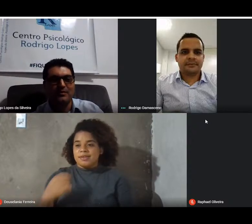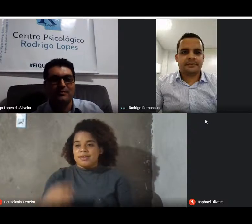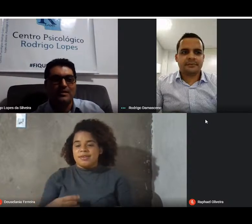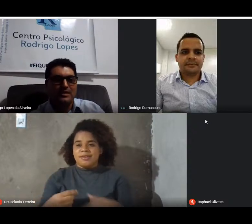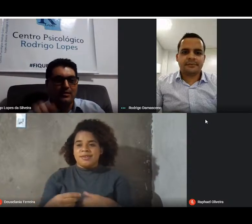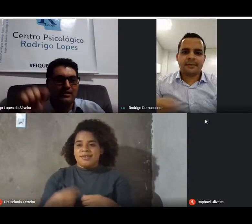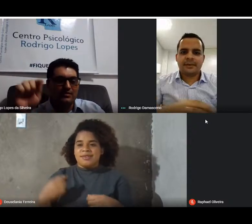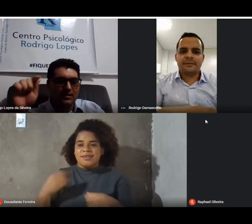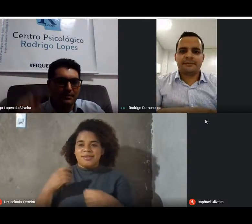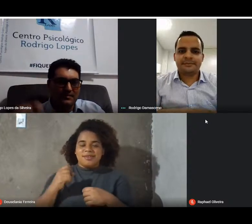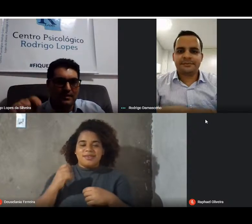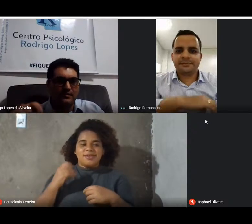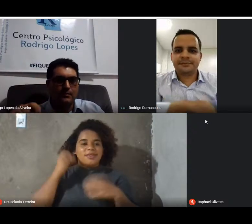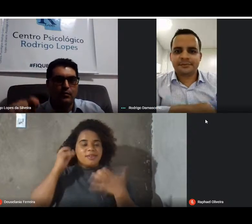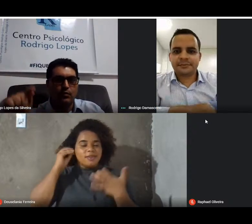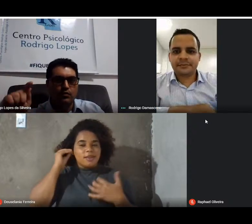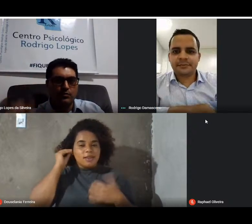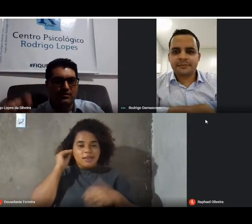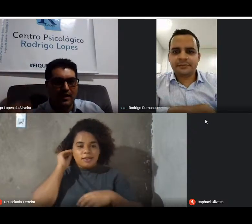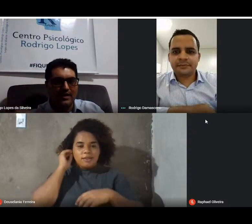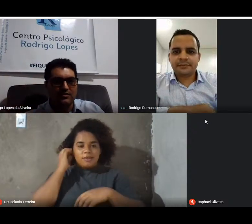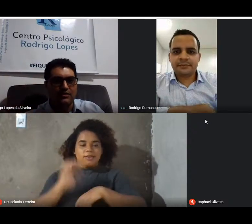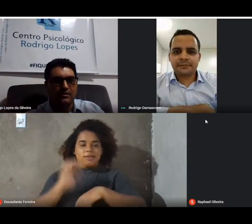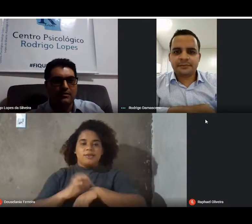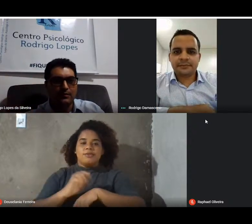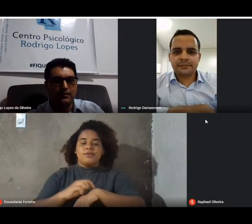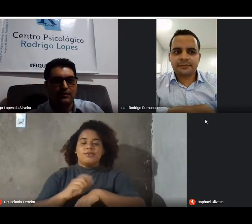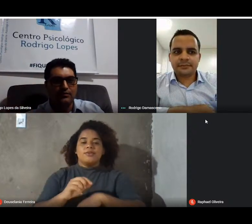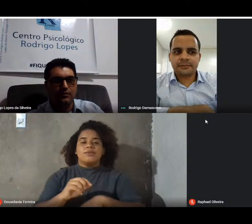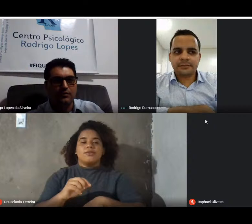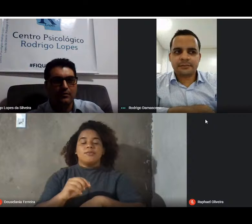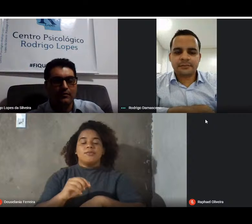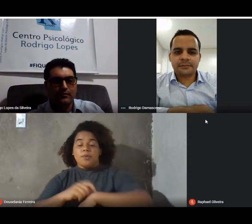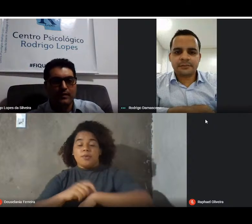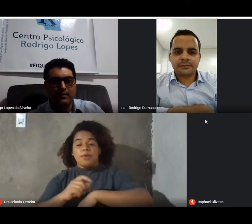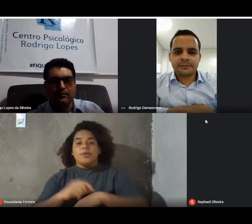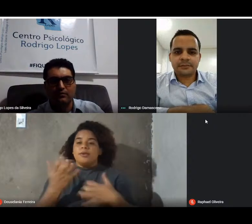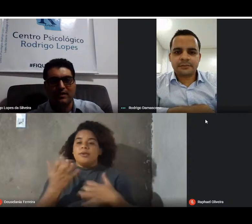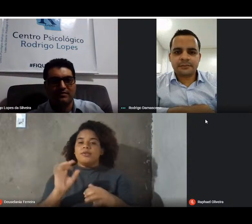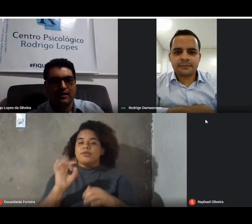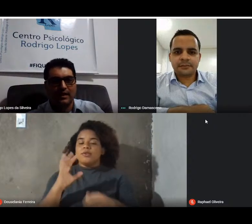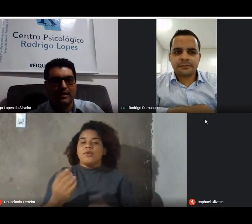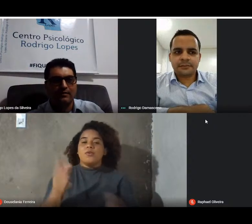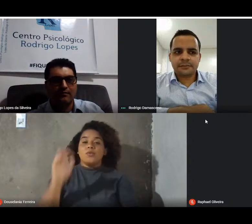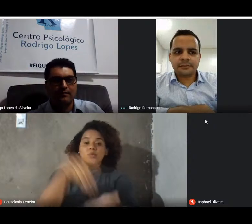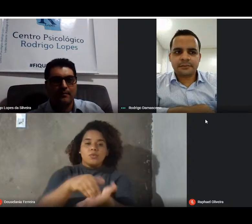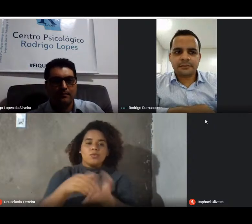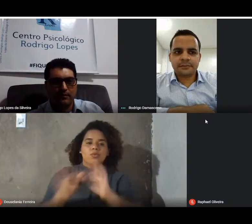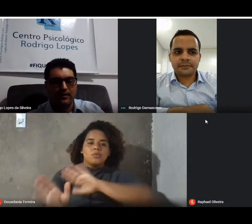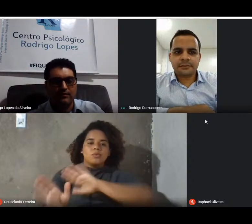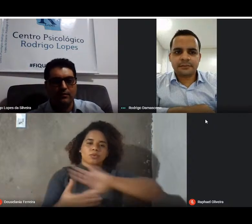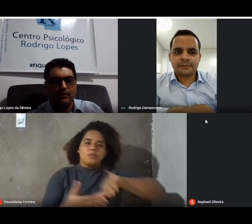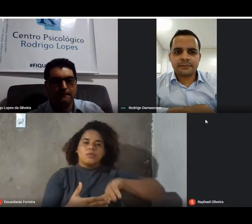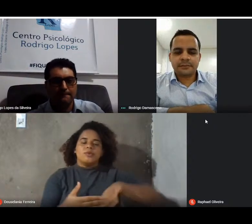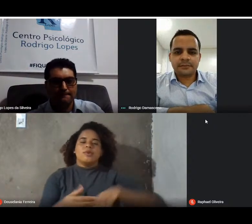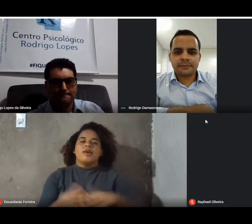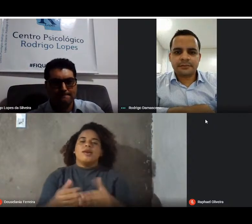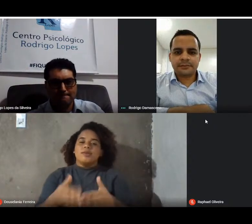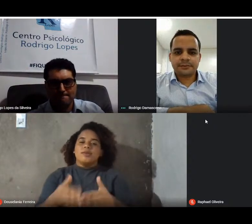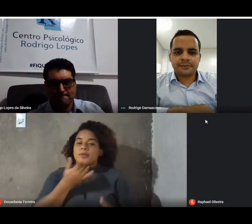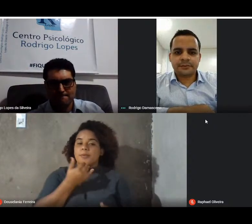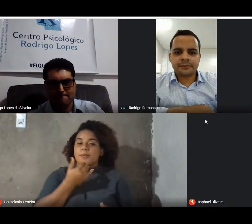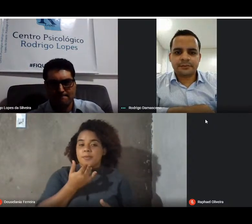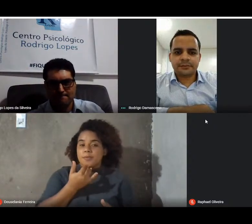nesse momento. Eu queria só que passasse o último slide, por favor, que voltasse lá, por favor.